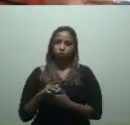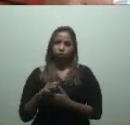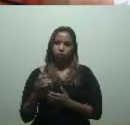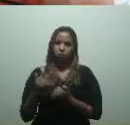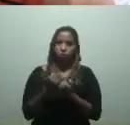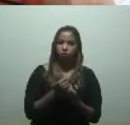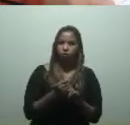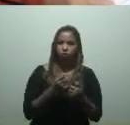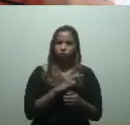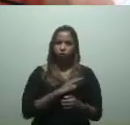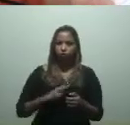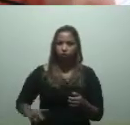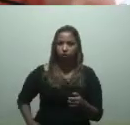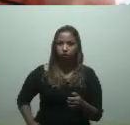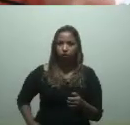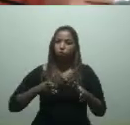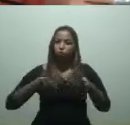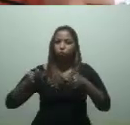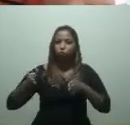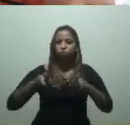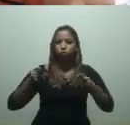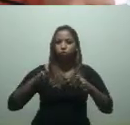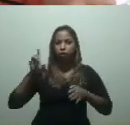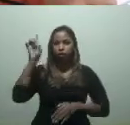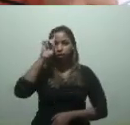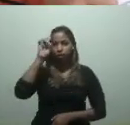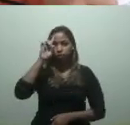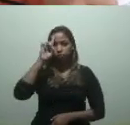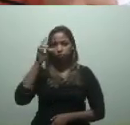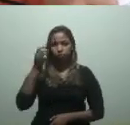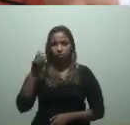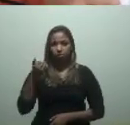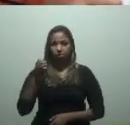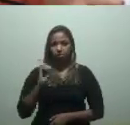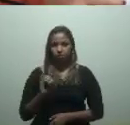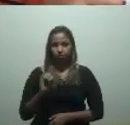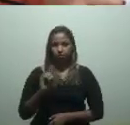de 60 dias, como assim está